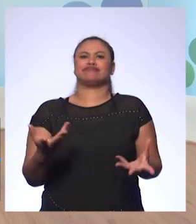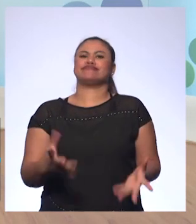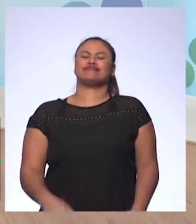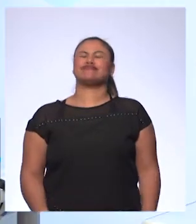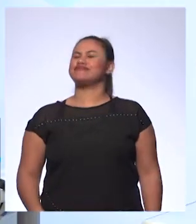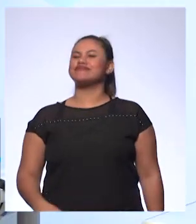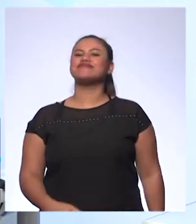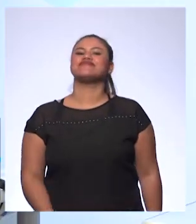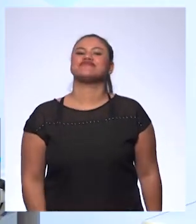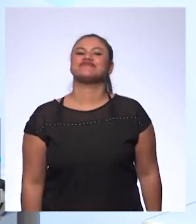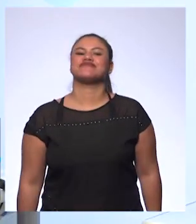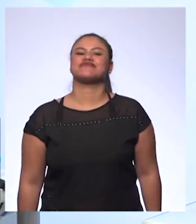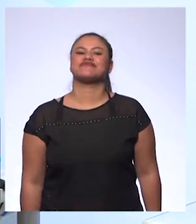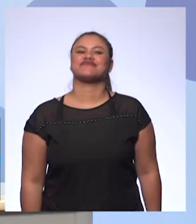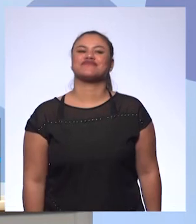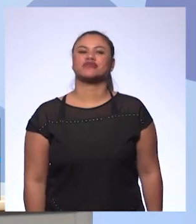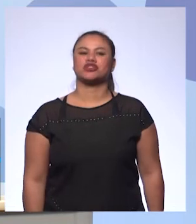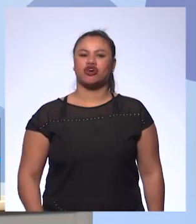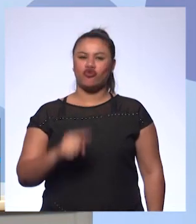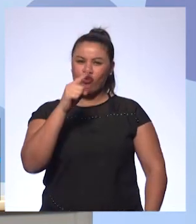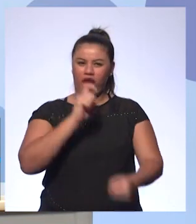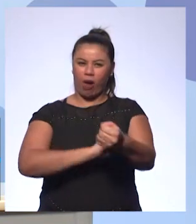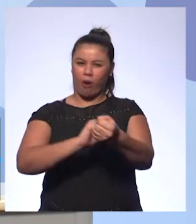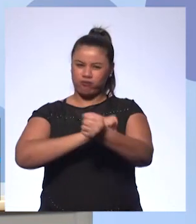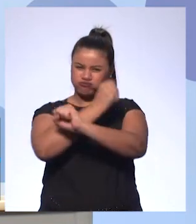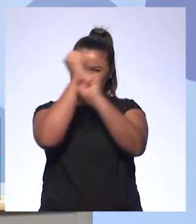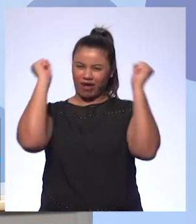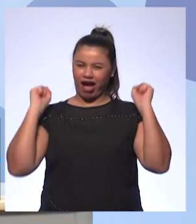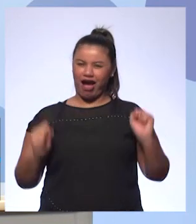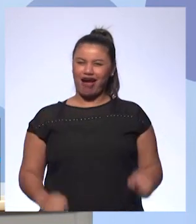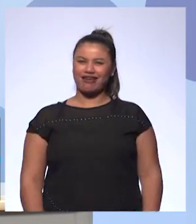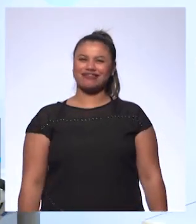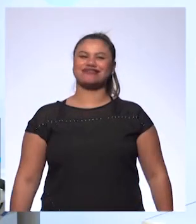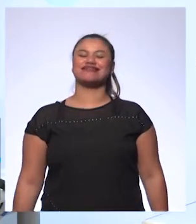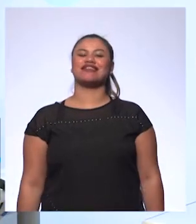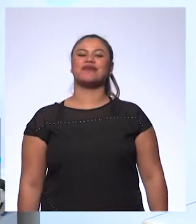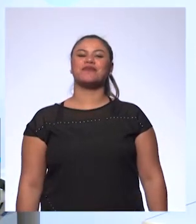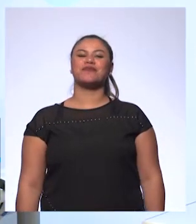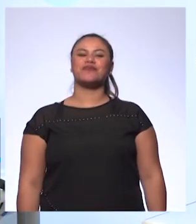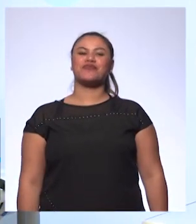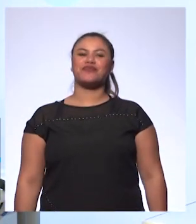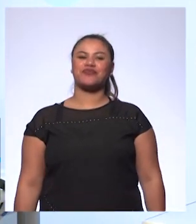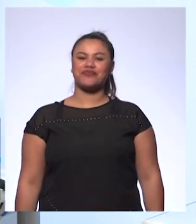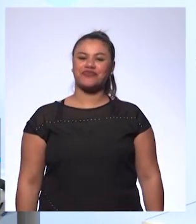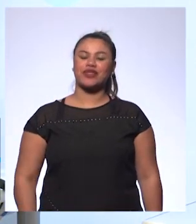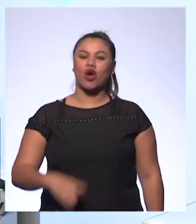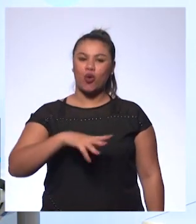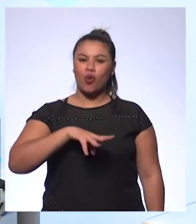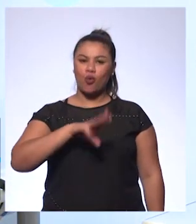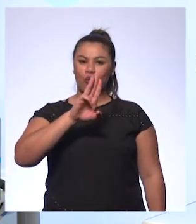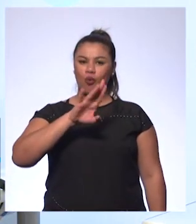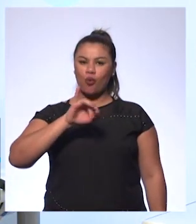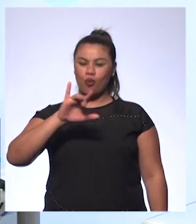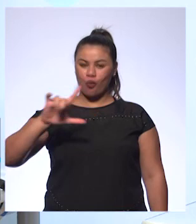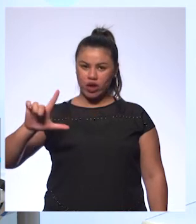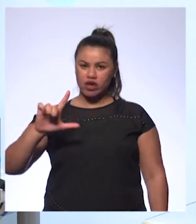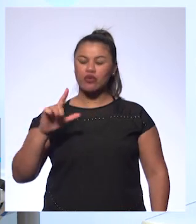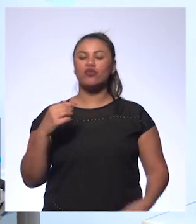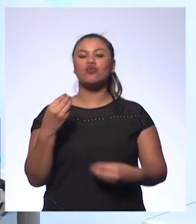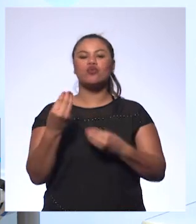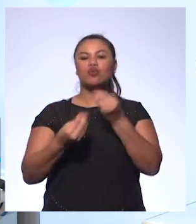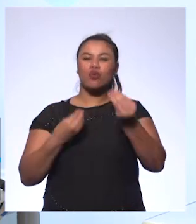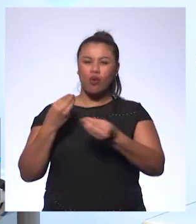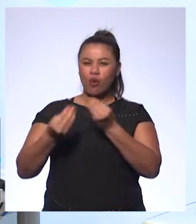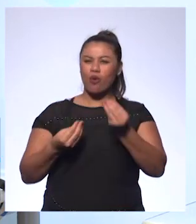vamos lá que a gente usa volta dele está revoltado ok que a gente usa ou eu olha só a gente vai usar o eu